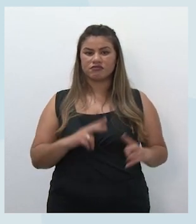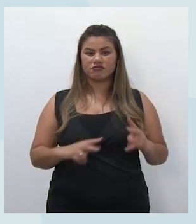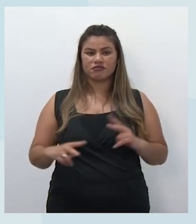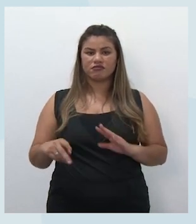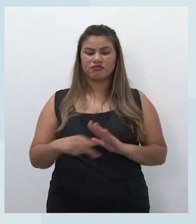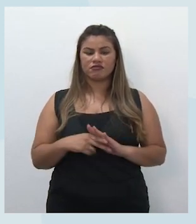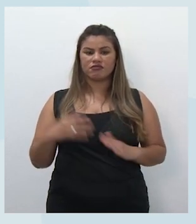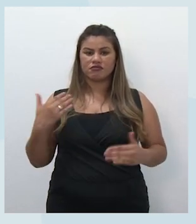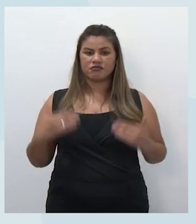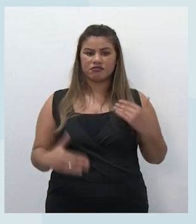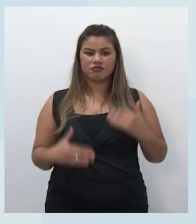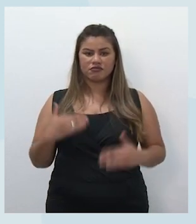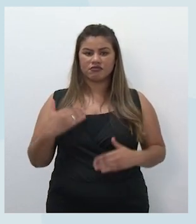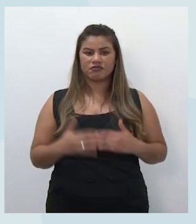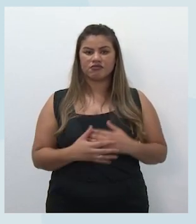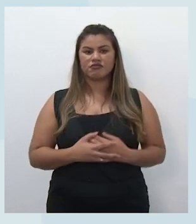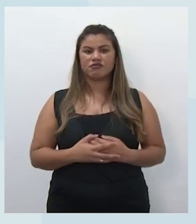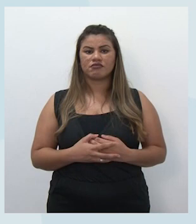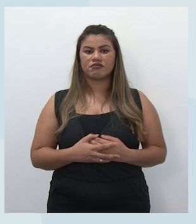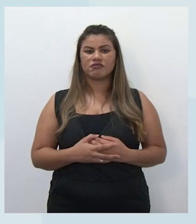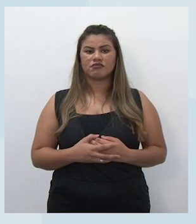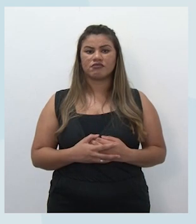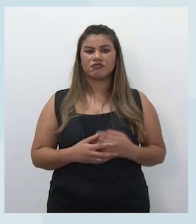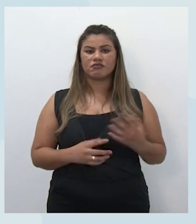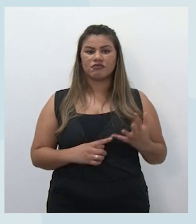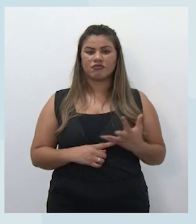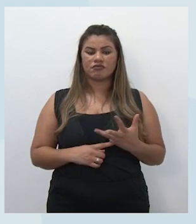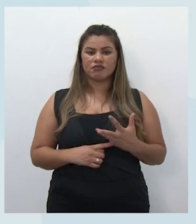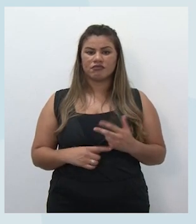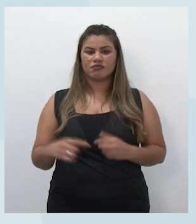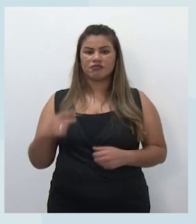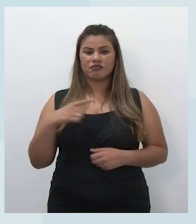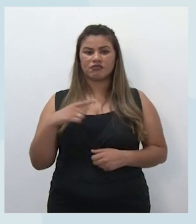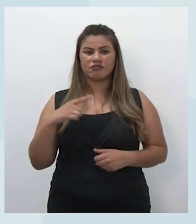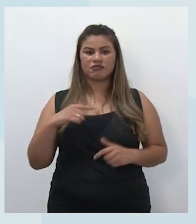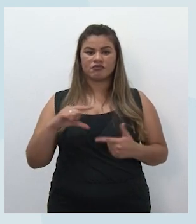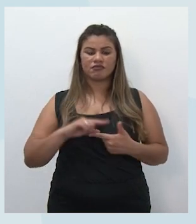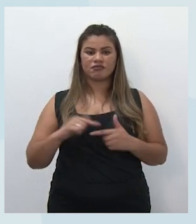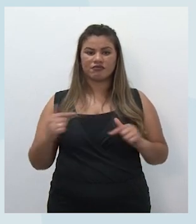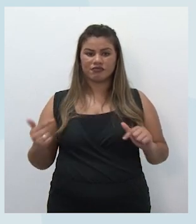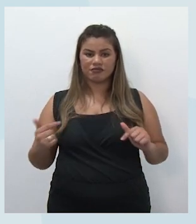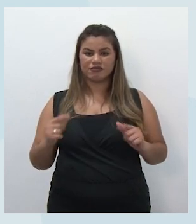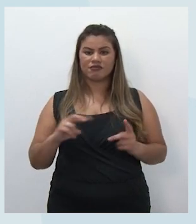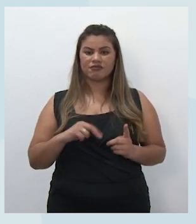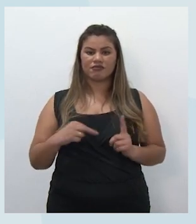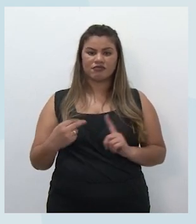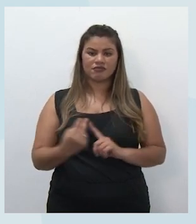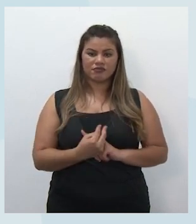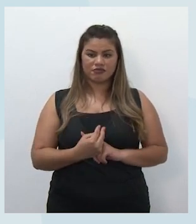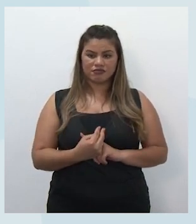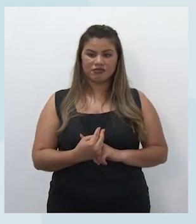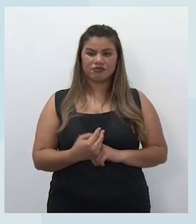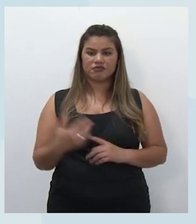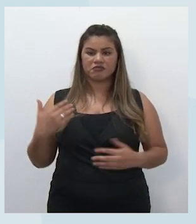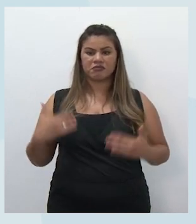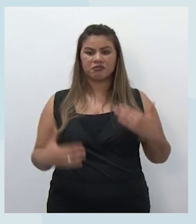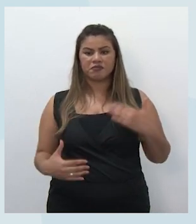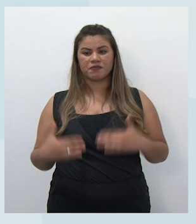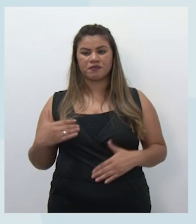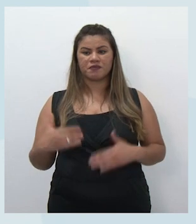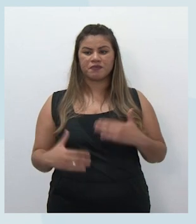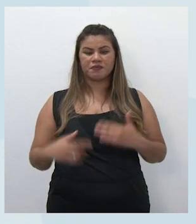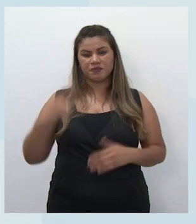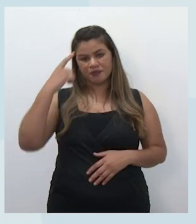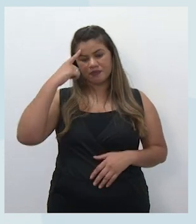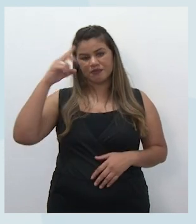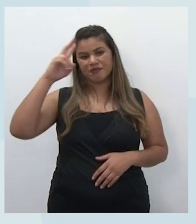corpo. Arte, ela vai trazer a gramática da arte, as visões e as representações do corpo através da